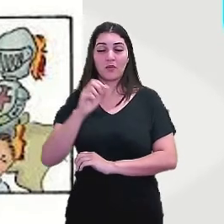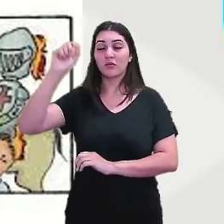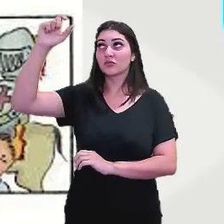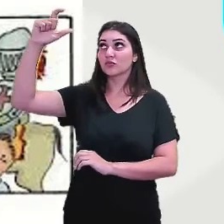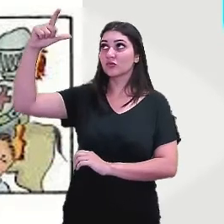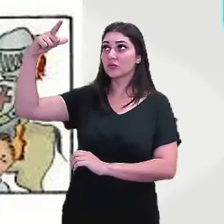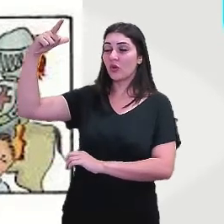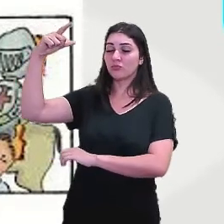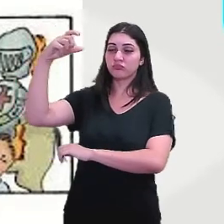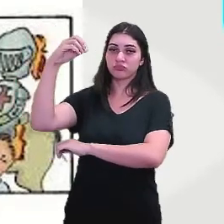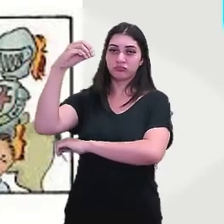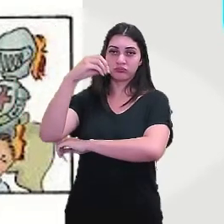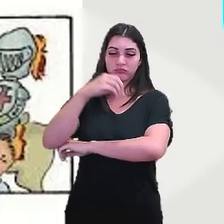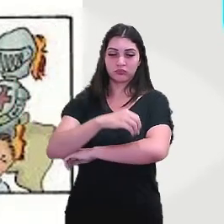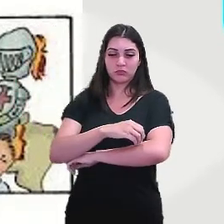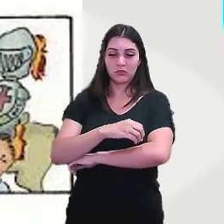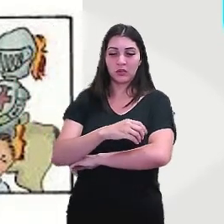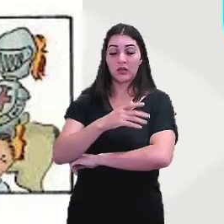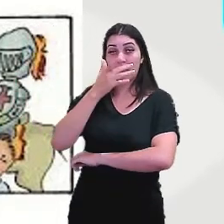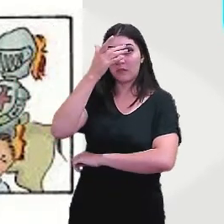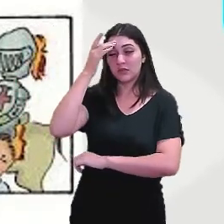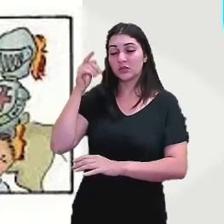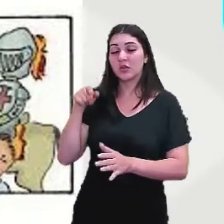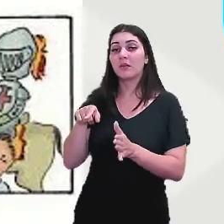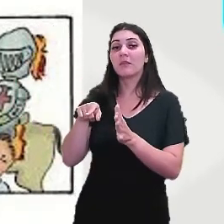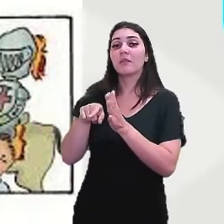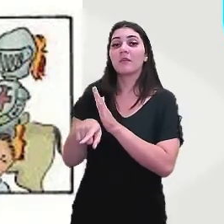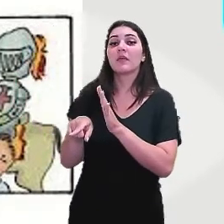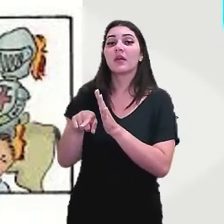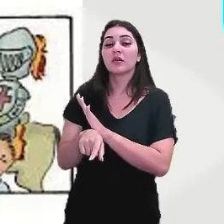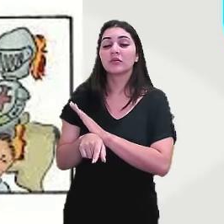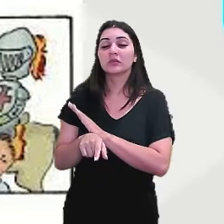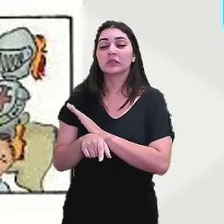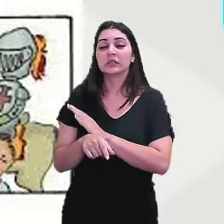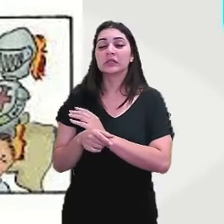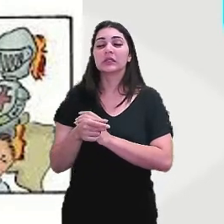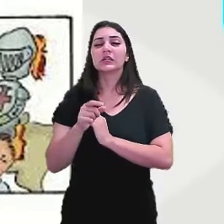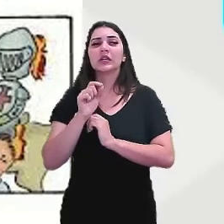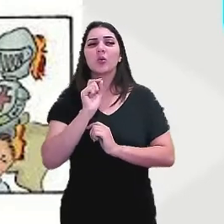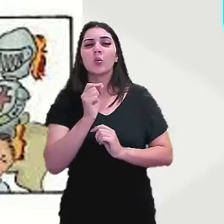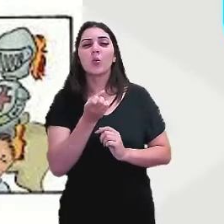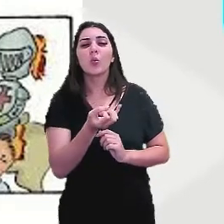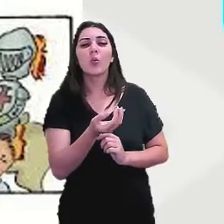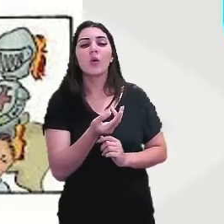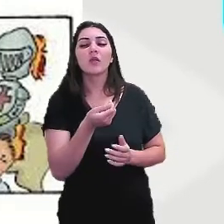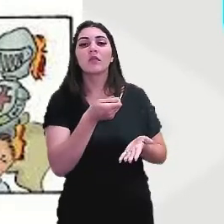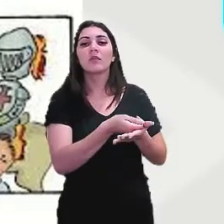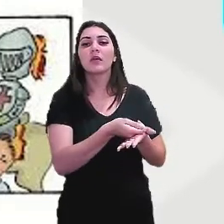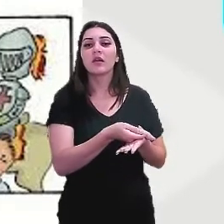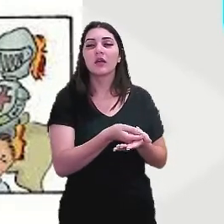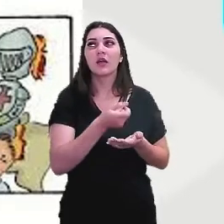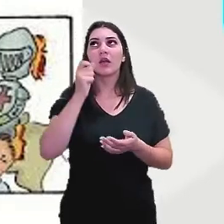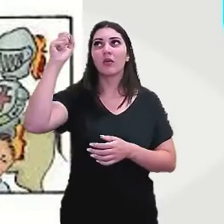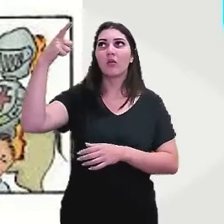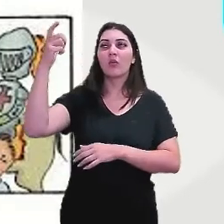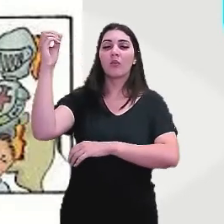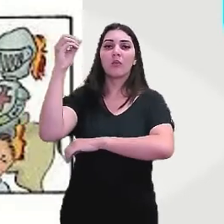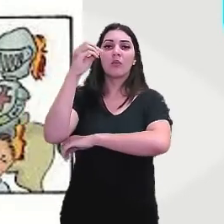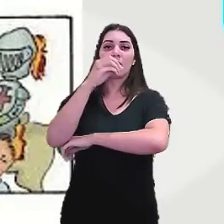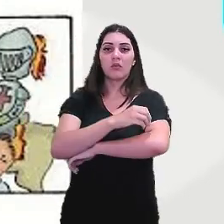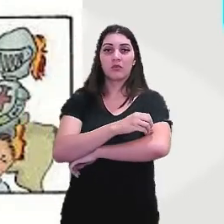temos aqui duas tirinhas. A primeira tirinha, a criança está com uma placa e